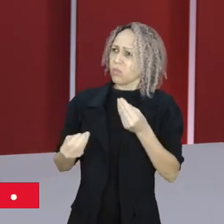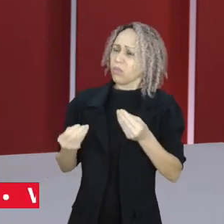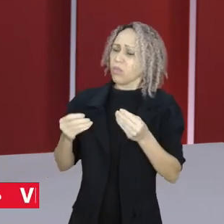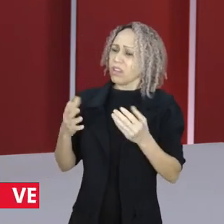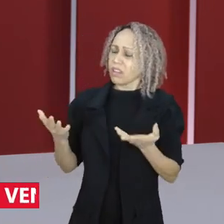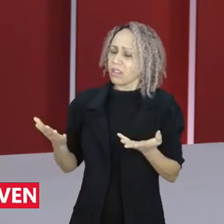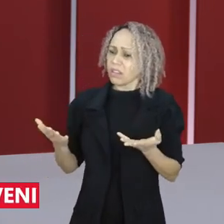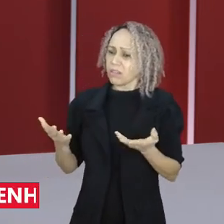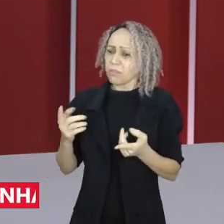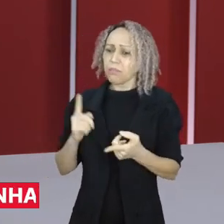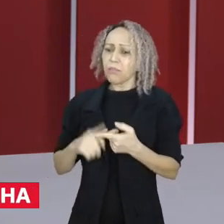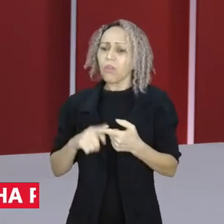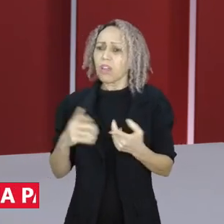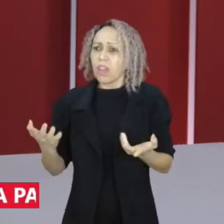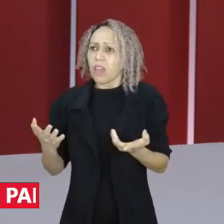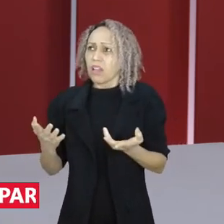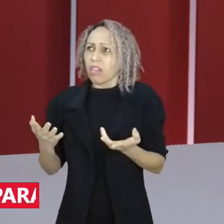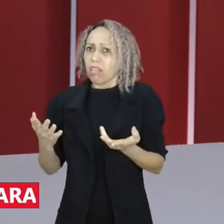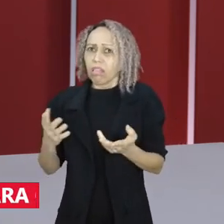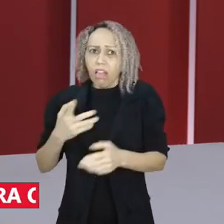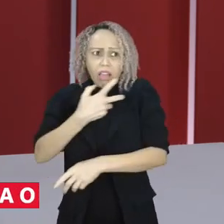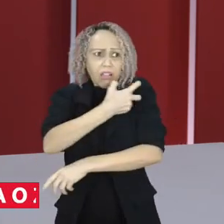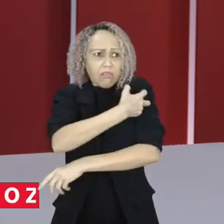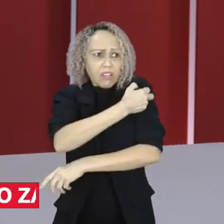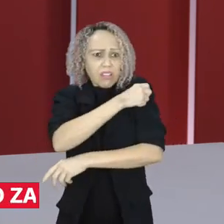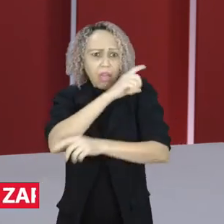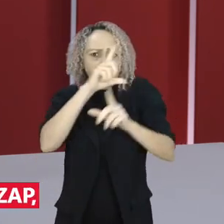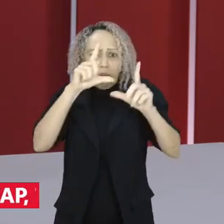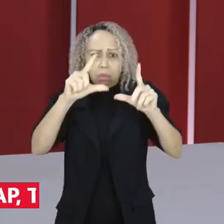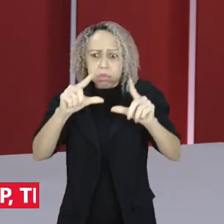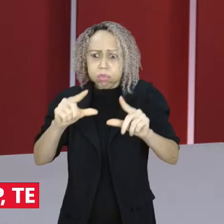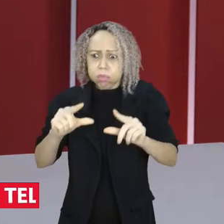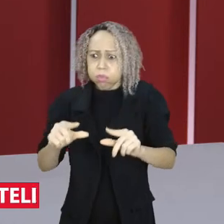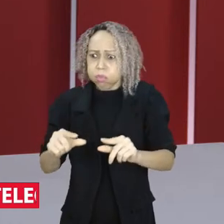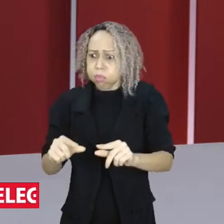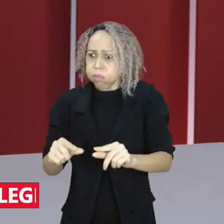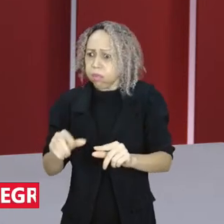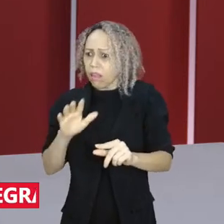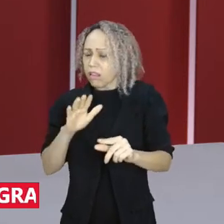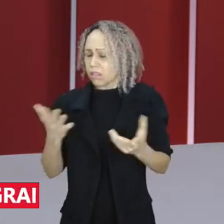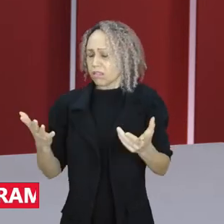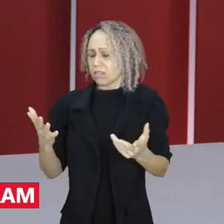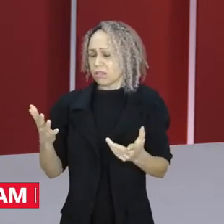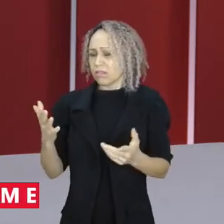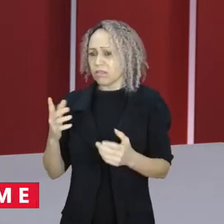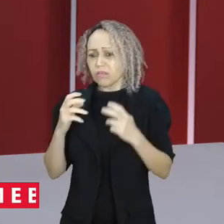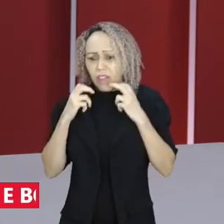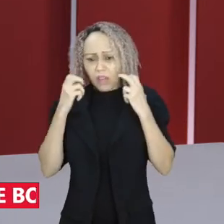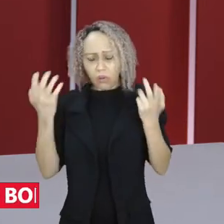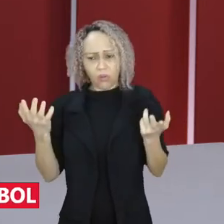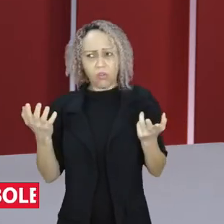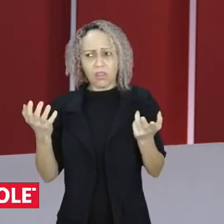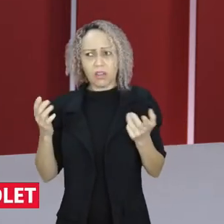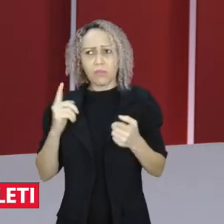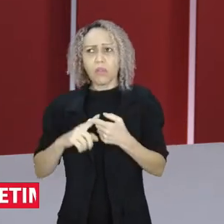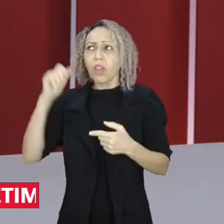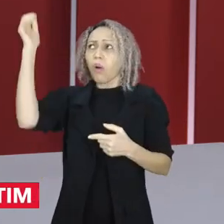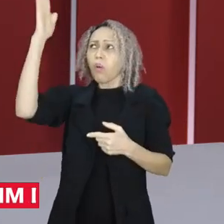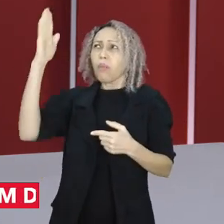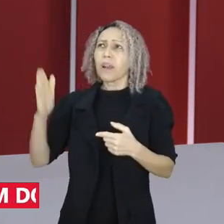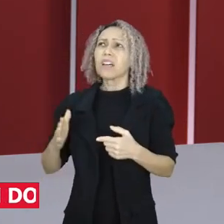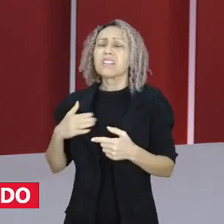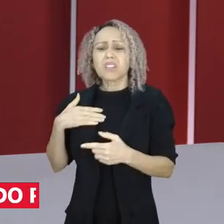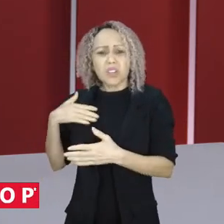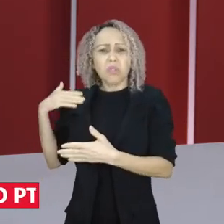vacinadas são poucos adultos vacinados também e a vacinação da covid precisa atingir a população inteira né